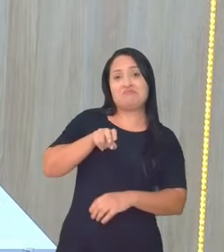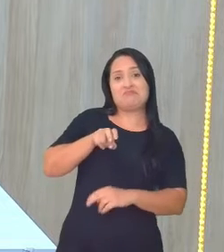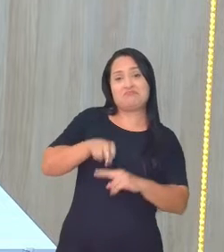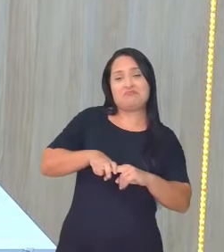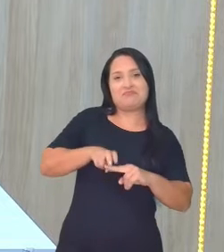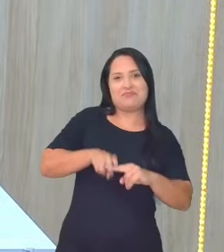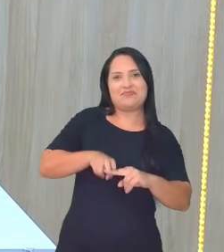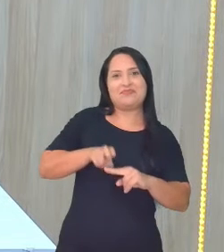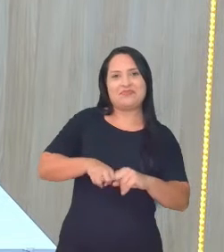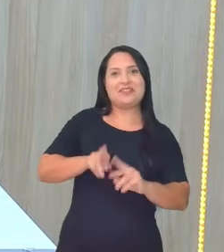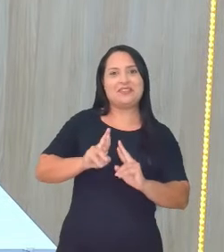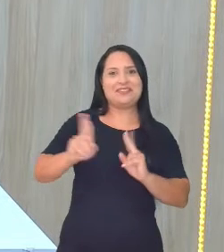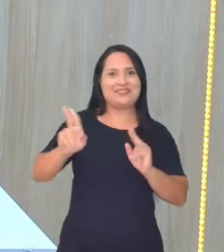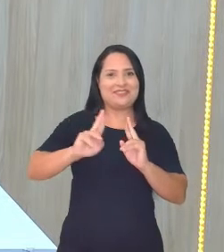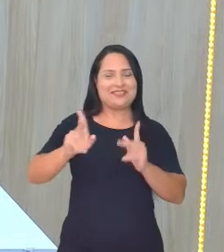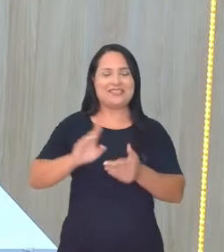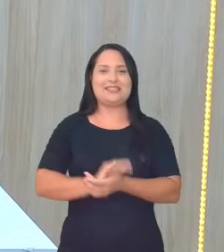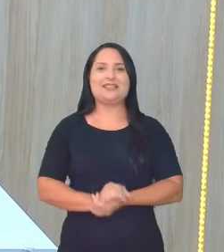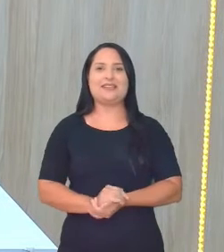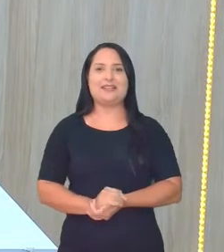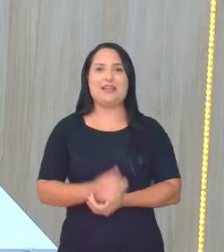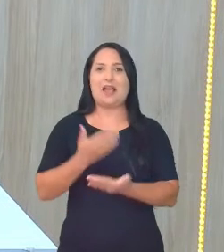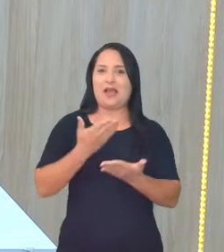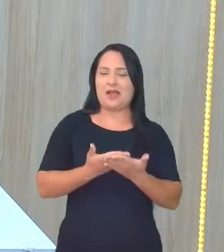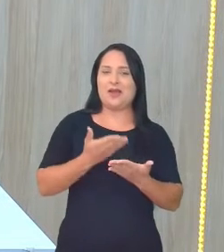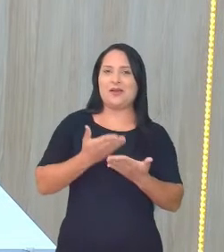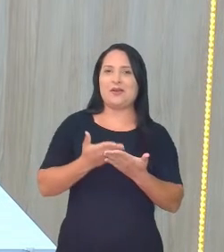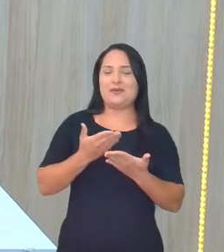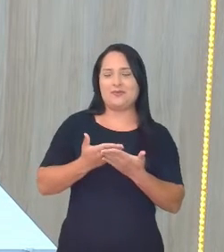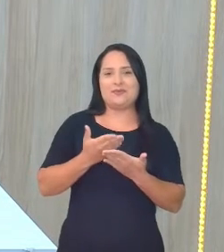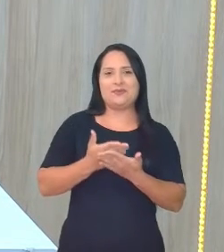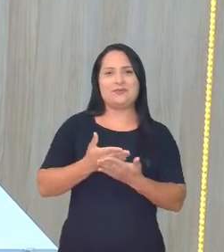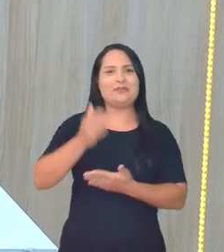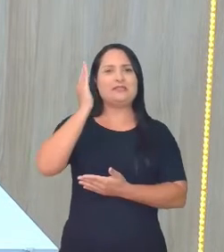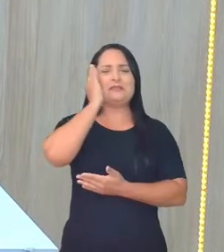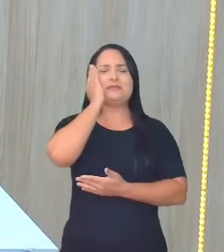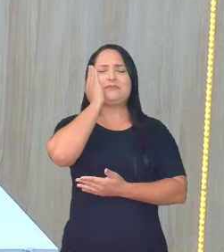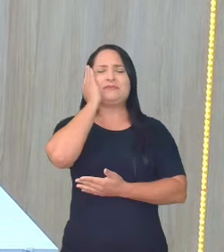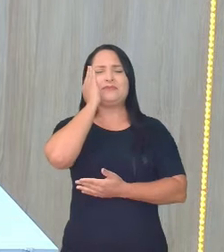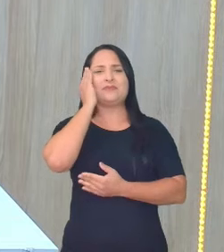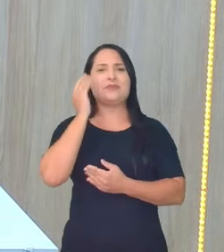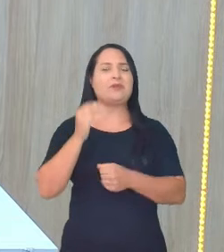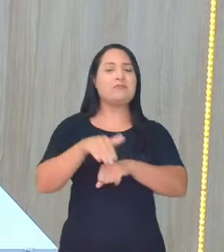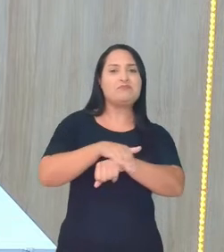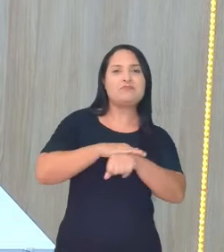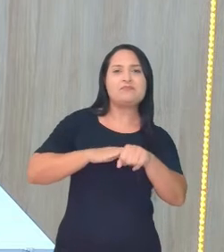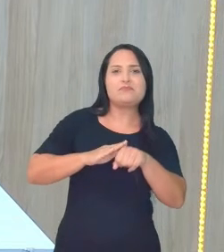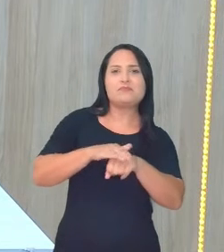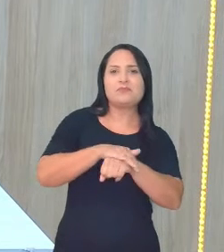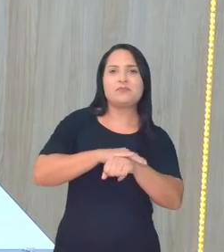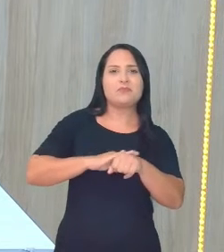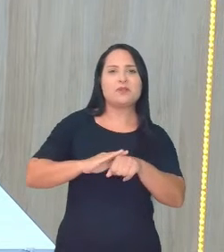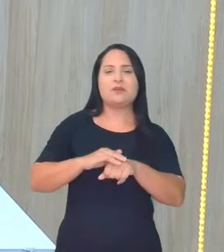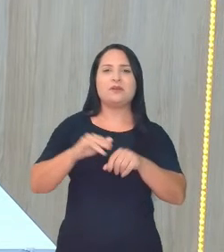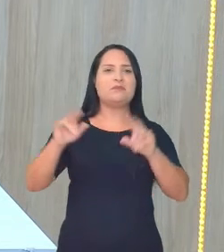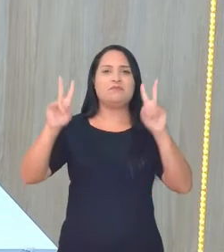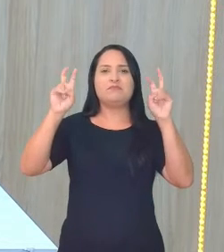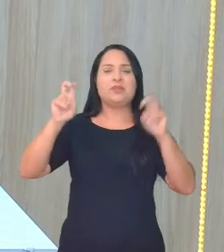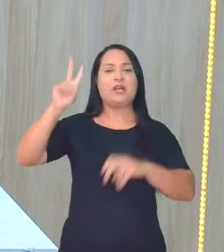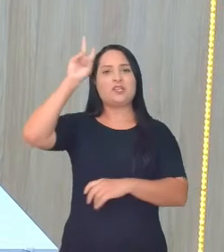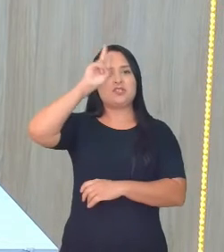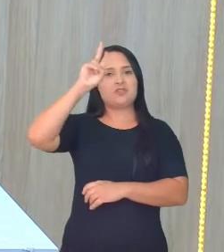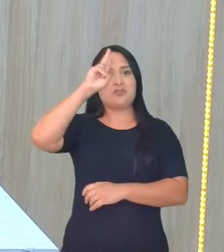fazer uma coisa diferenciada para uma aula hoje que a gente vai entender um pouquinho, conversar um pouquinho sobre a história do